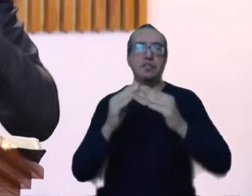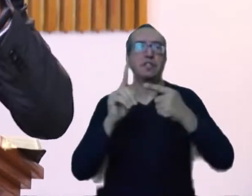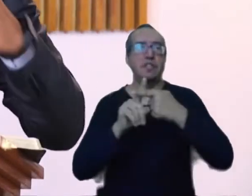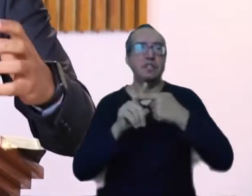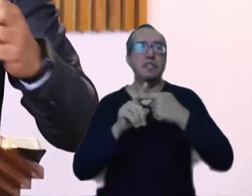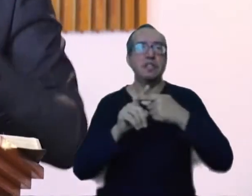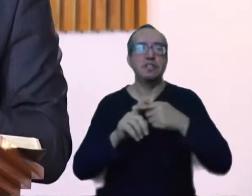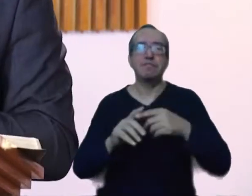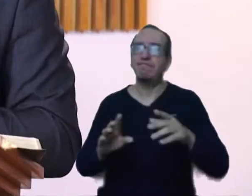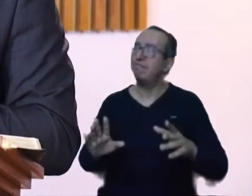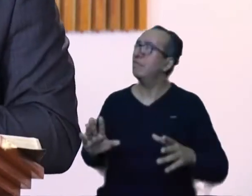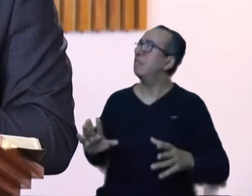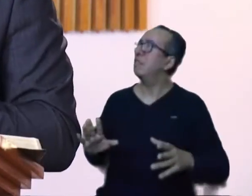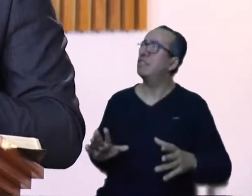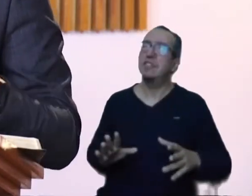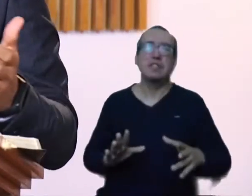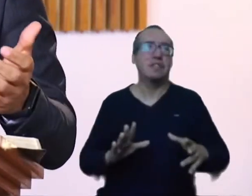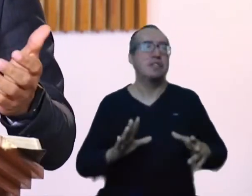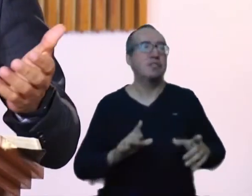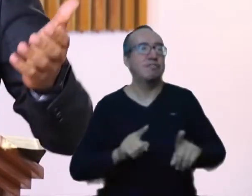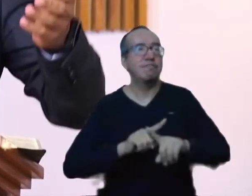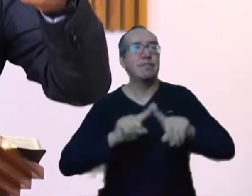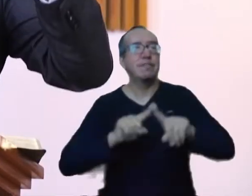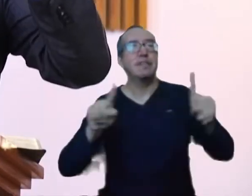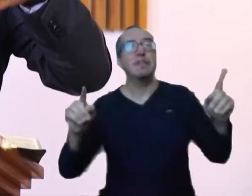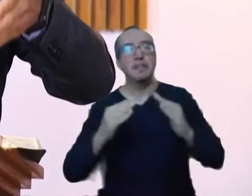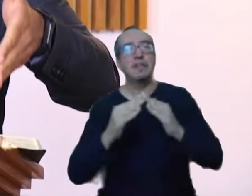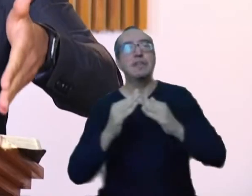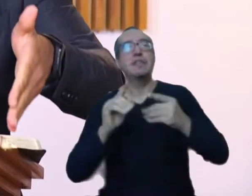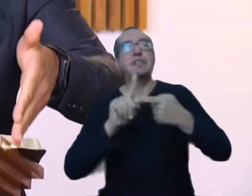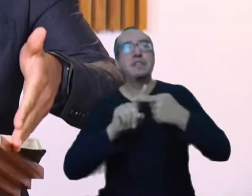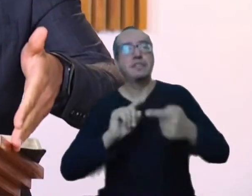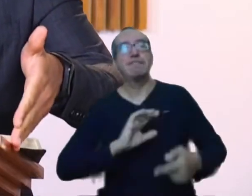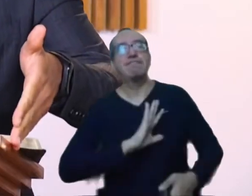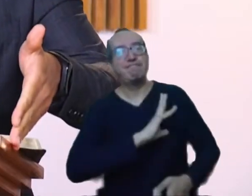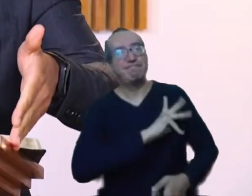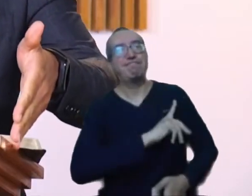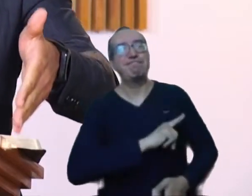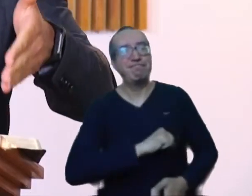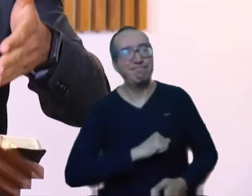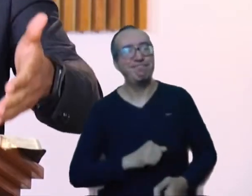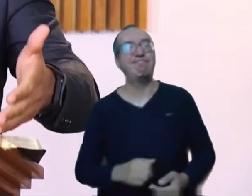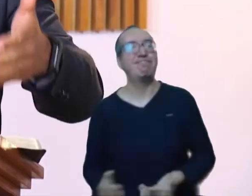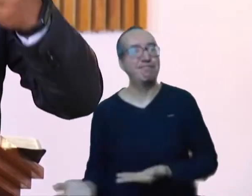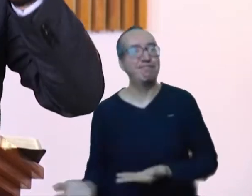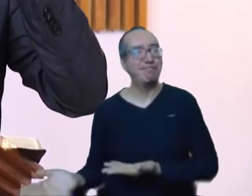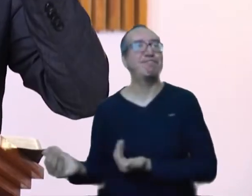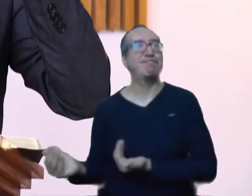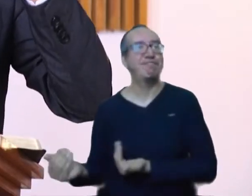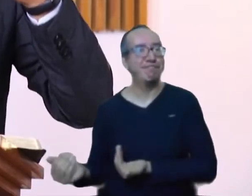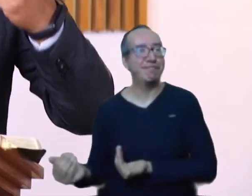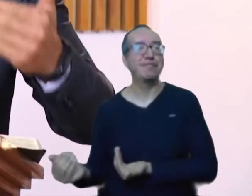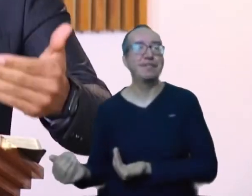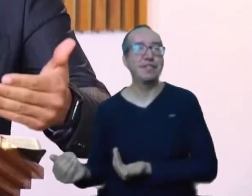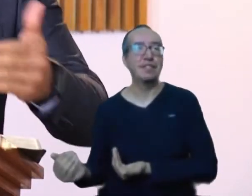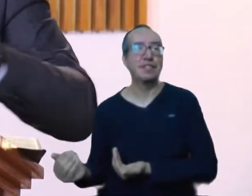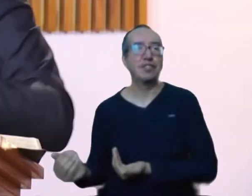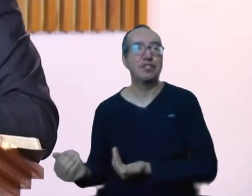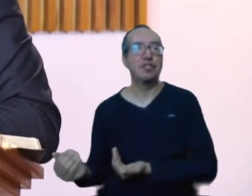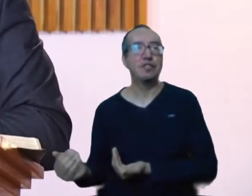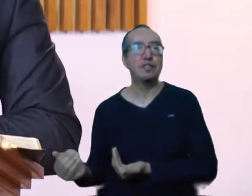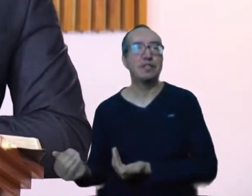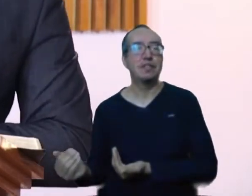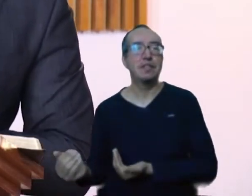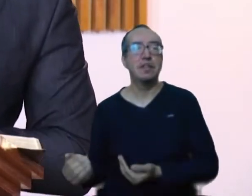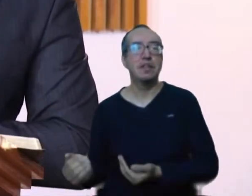igreja o amava. E quando a igreja desceu do terceiro andar e viu que o jovem estava morto,